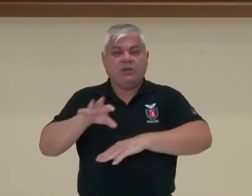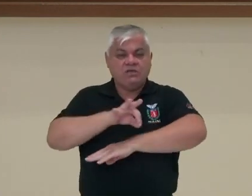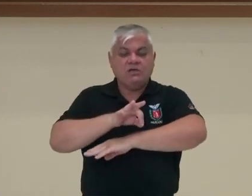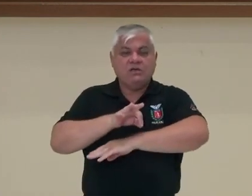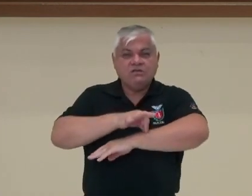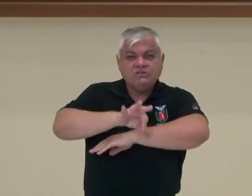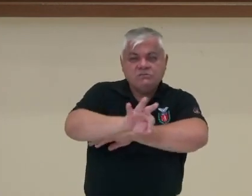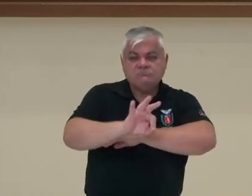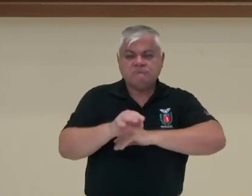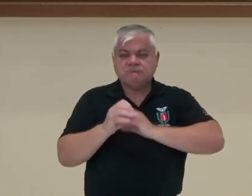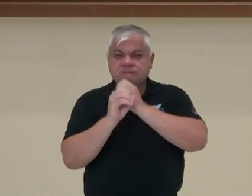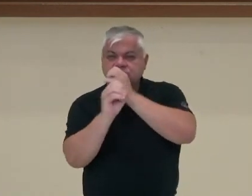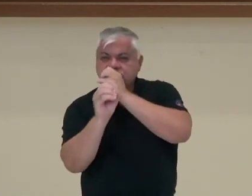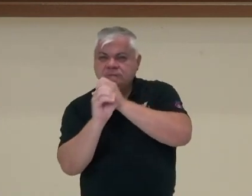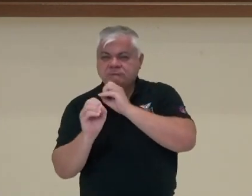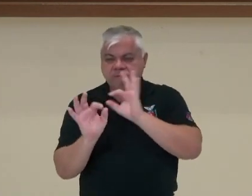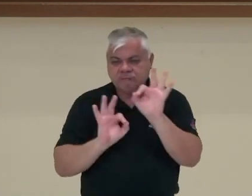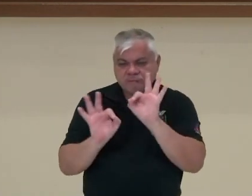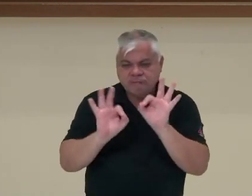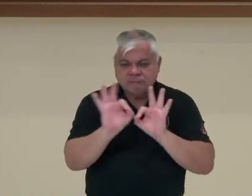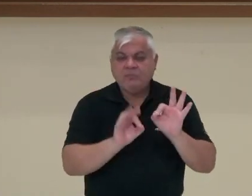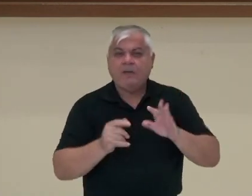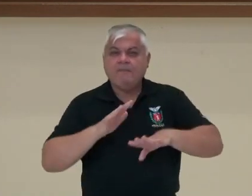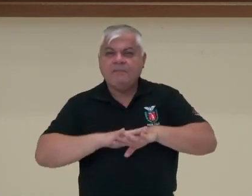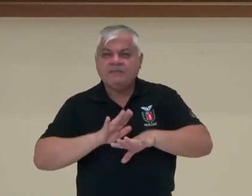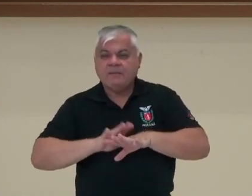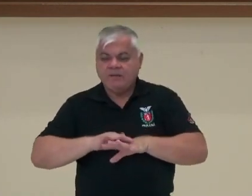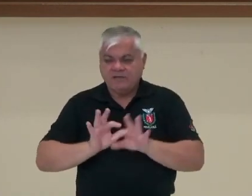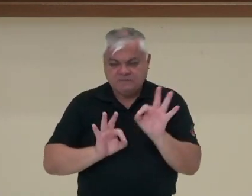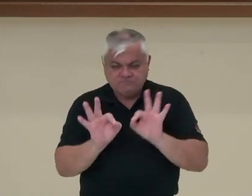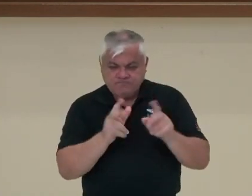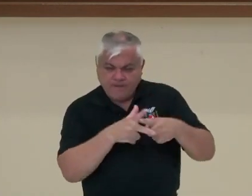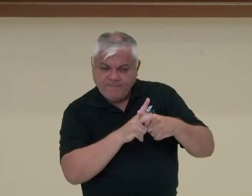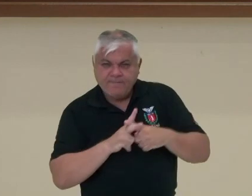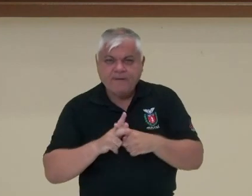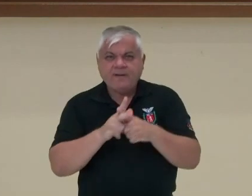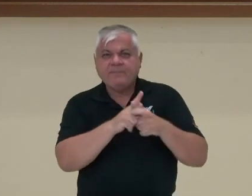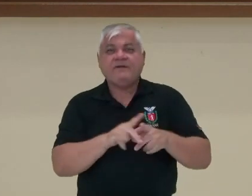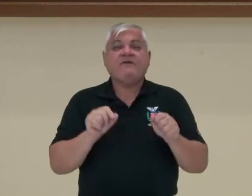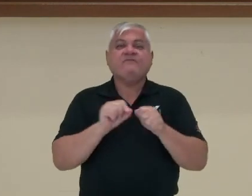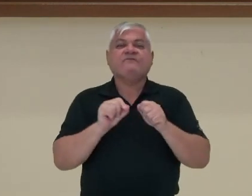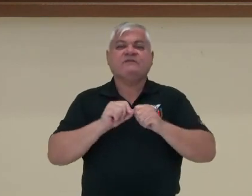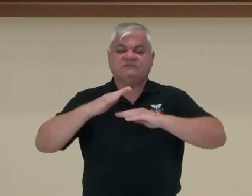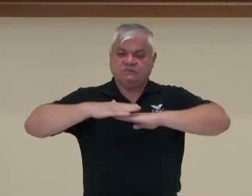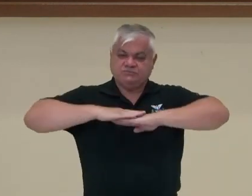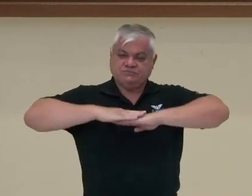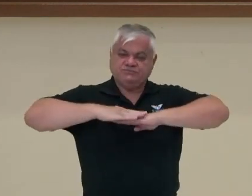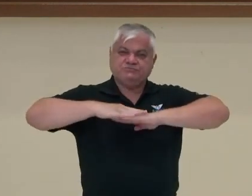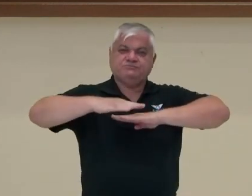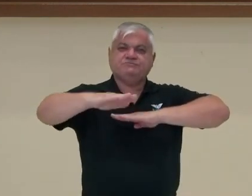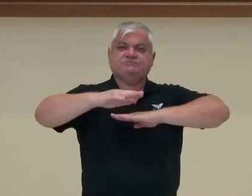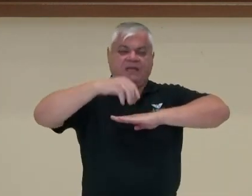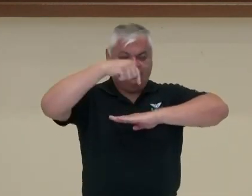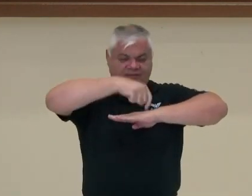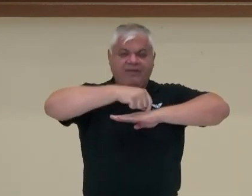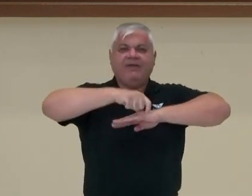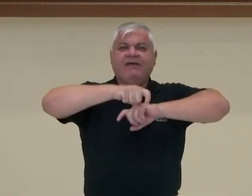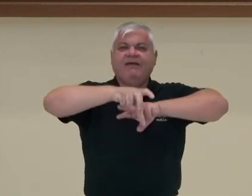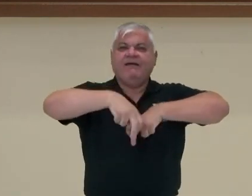eles usavam, né? Faziam os terraços para poder produzir na